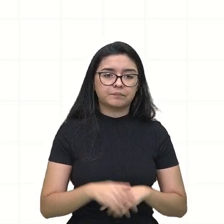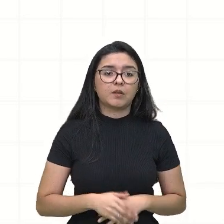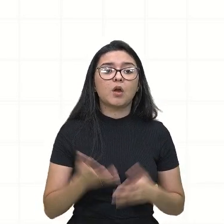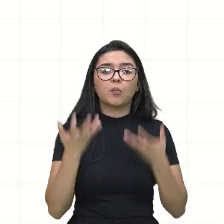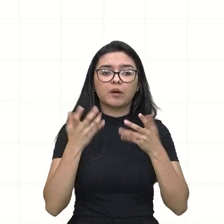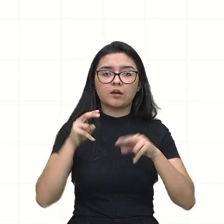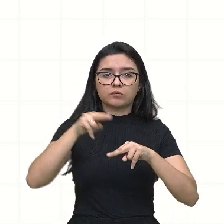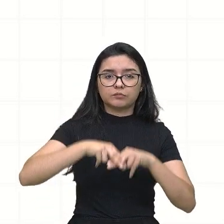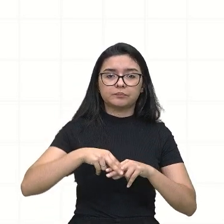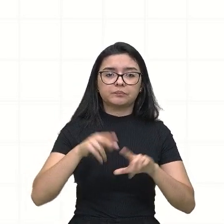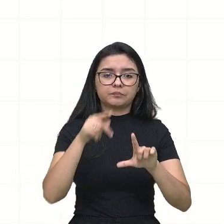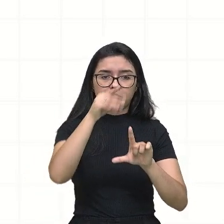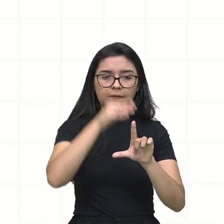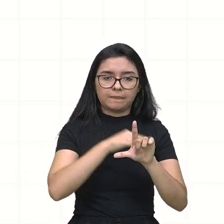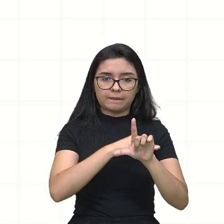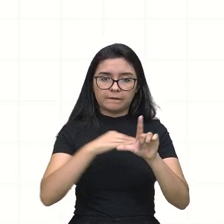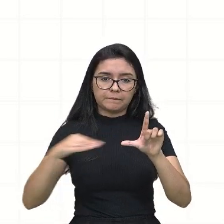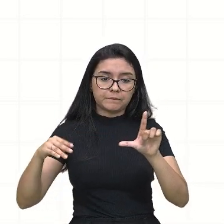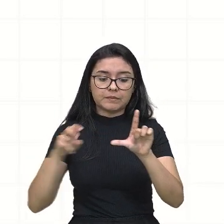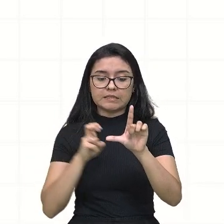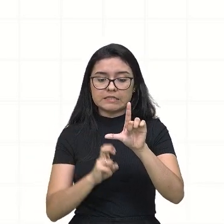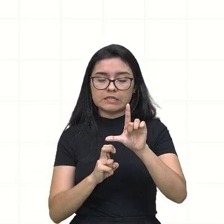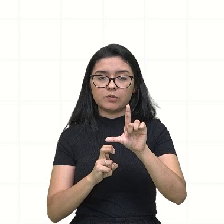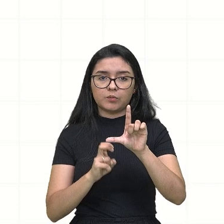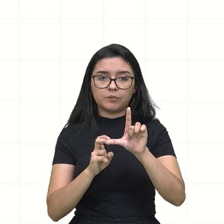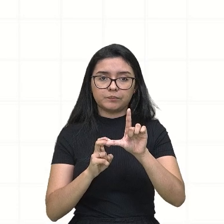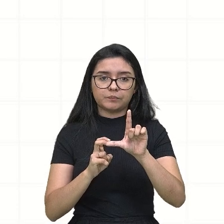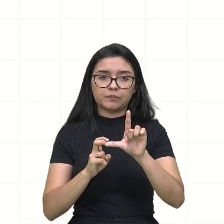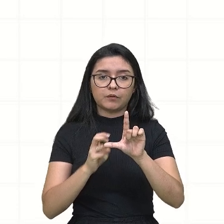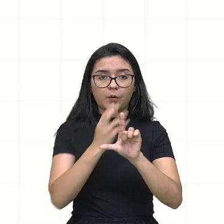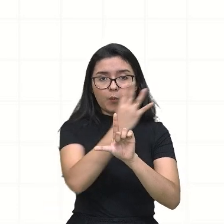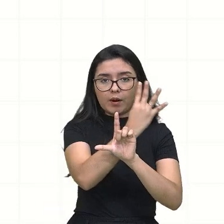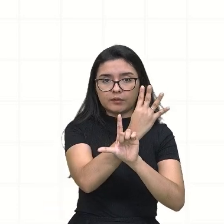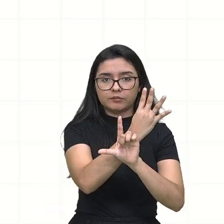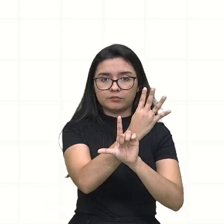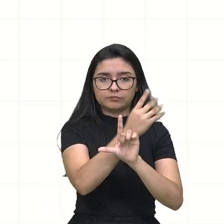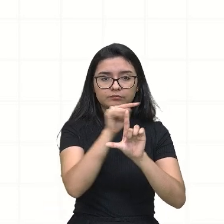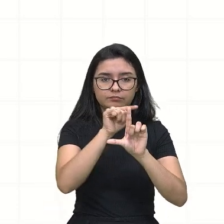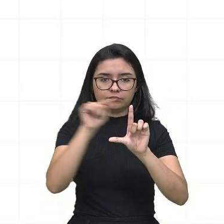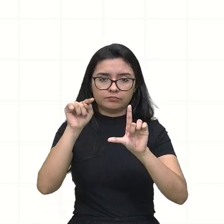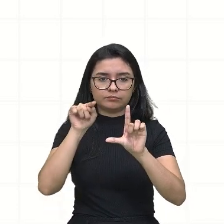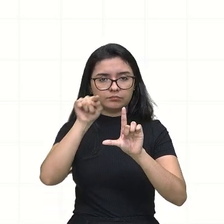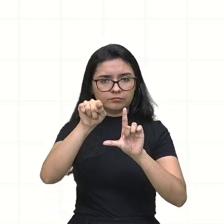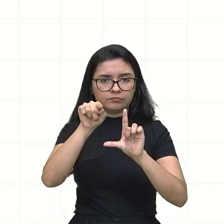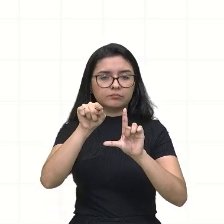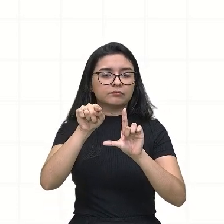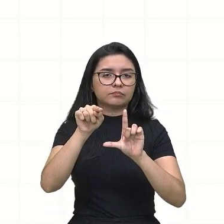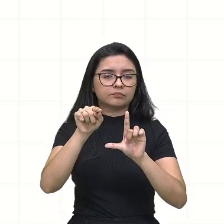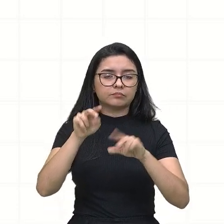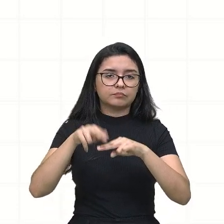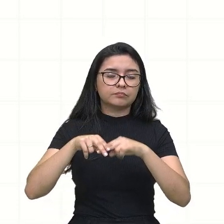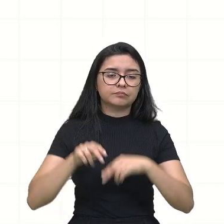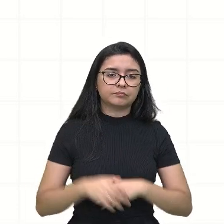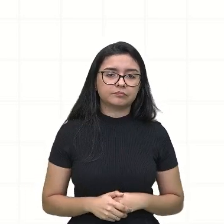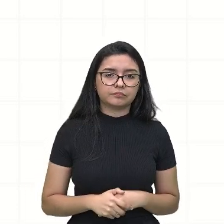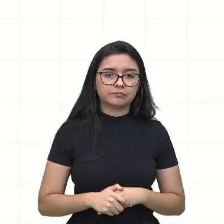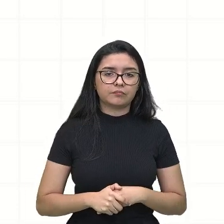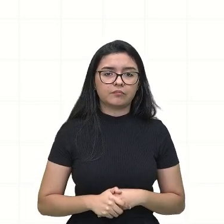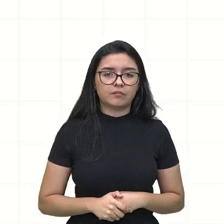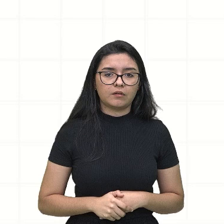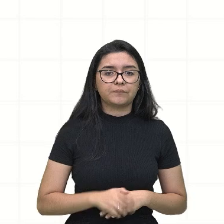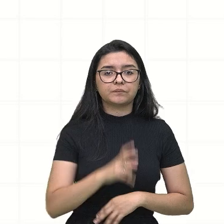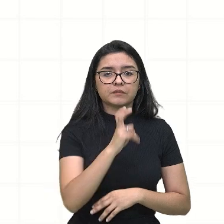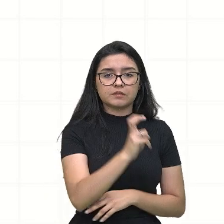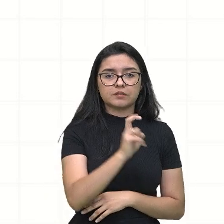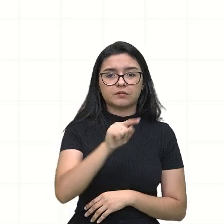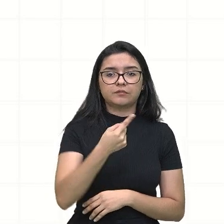quero o assento que está na posição 5, 4. E aí você dizer isso para o atendente, ó. Quero o assento que está na